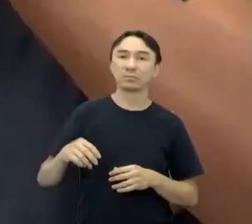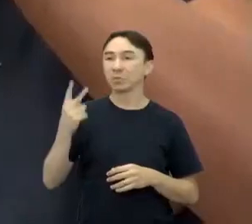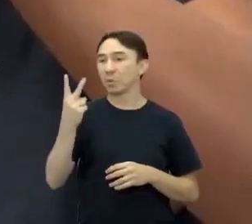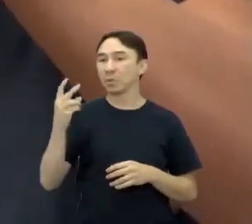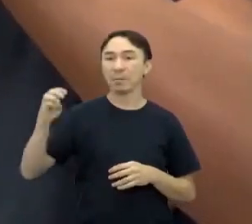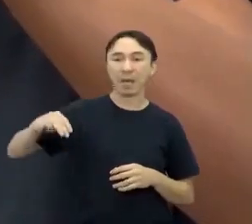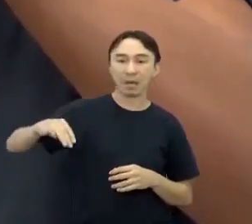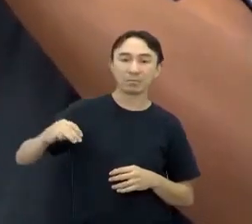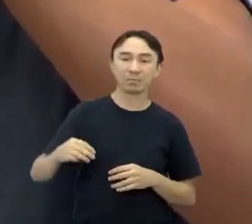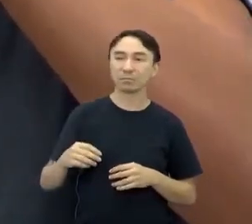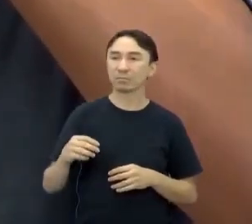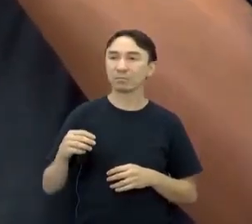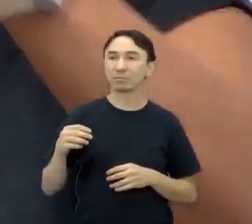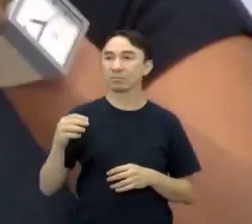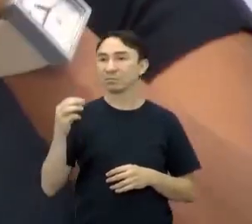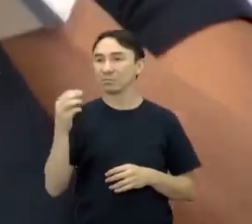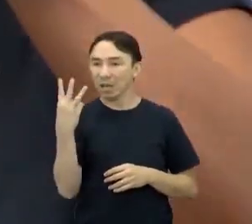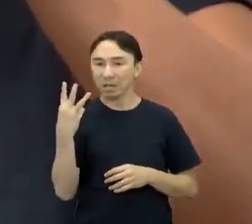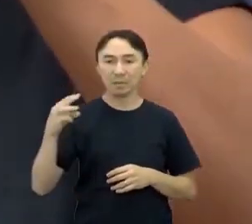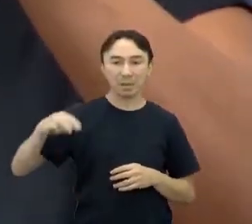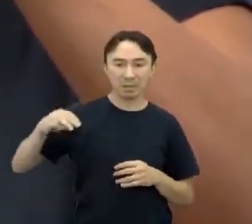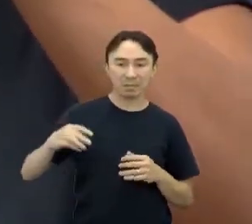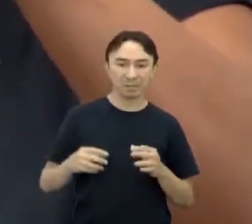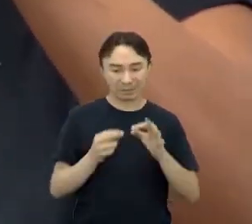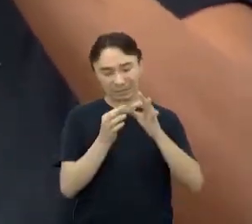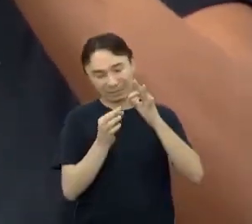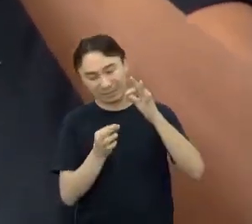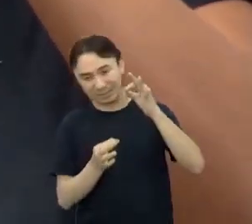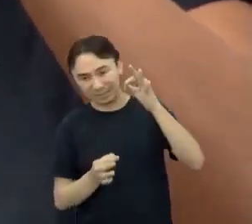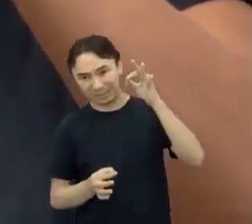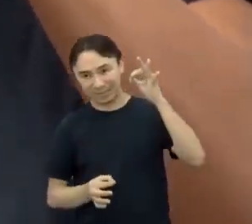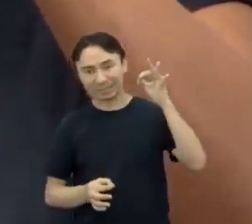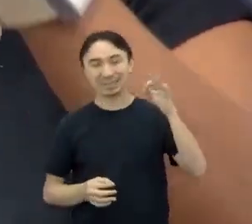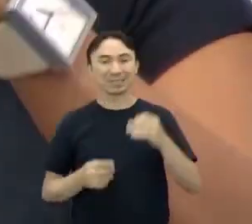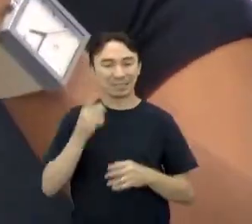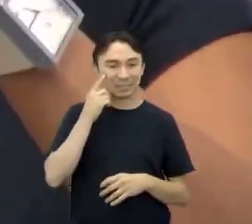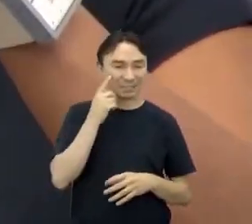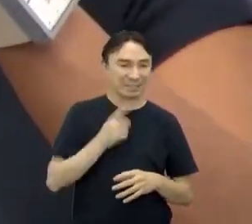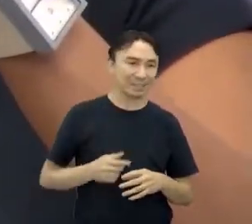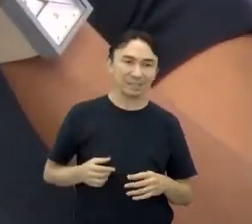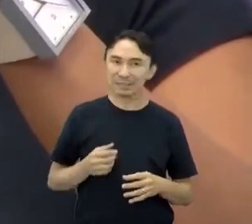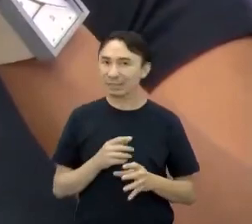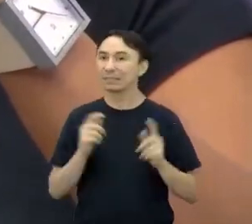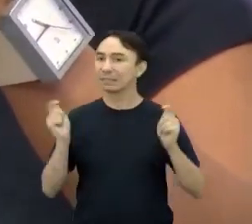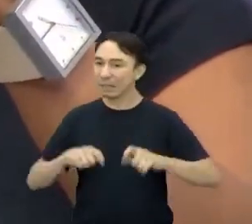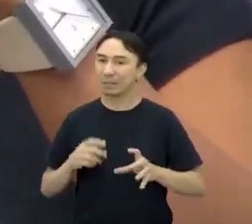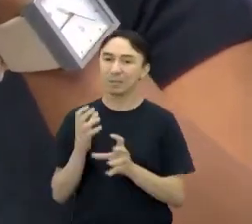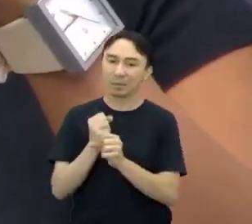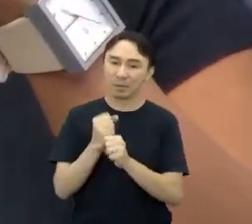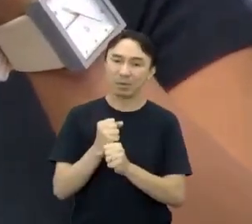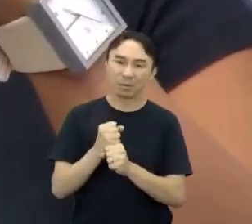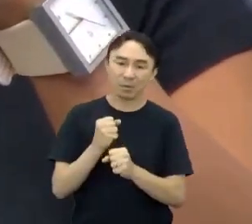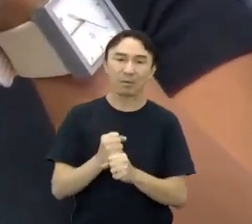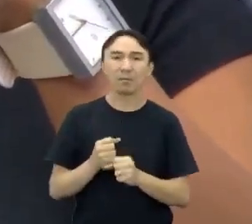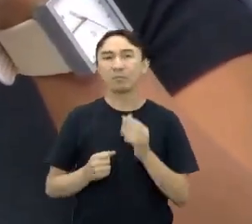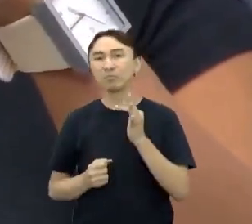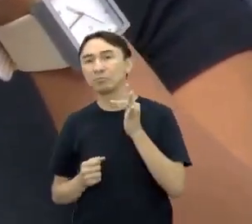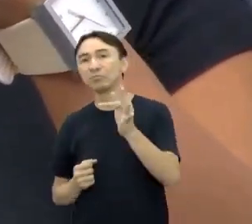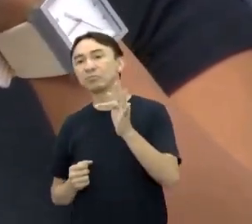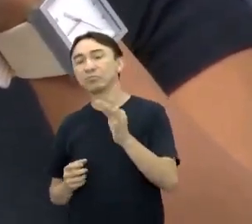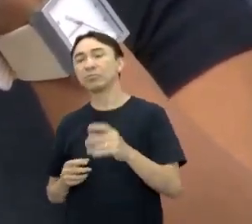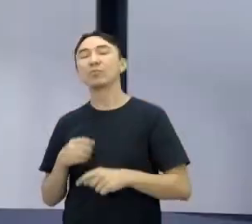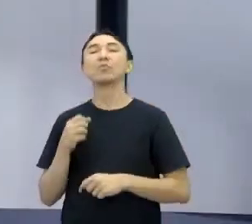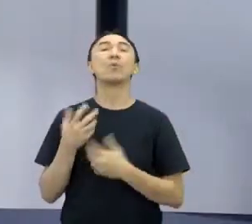né? Tipo 12 centímetros, 11 centímetros. A gente não fez esses cálculos, essas medidas. A expressão algébrica ajuda a gente a